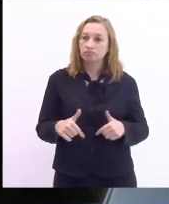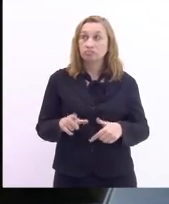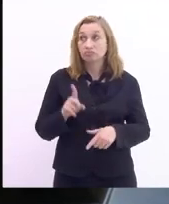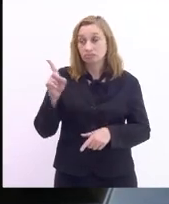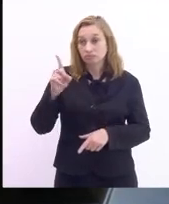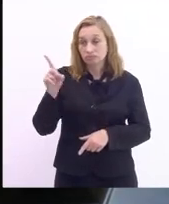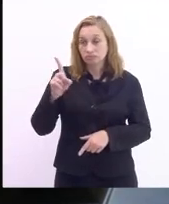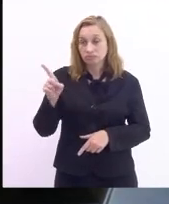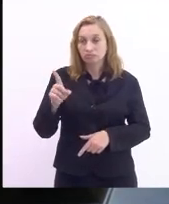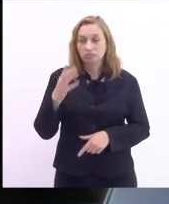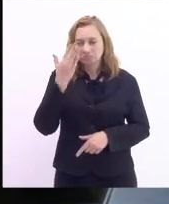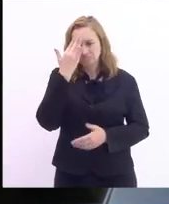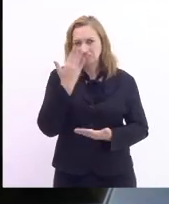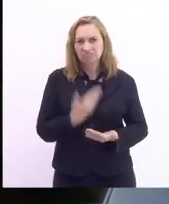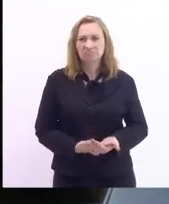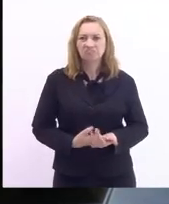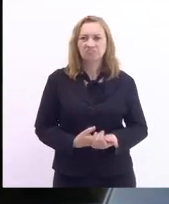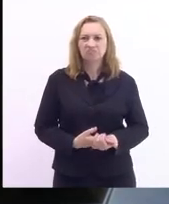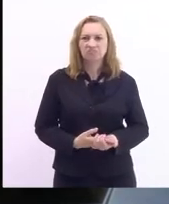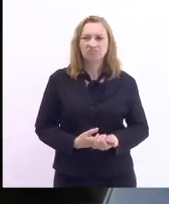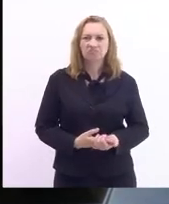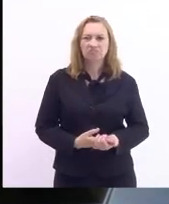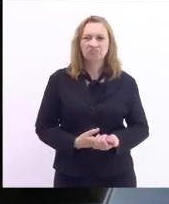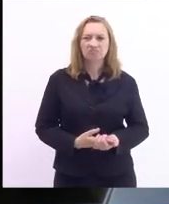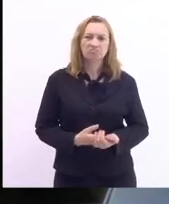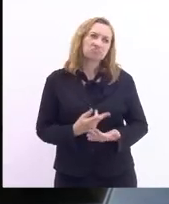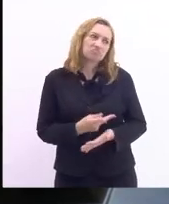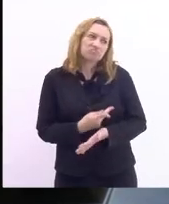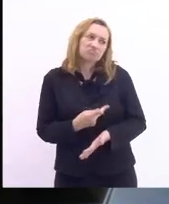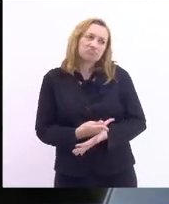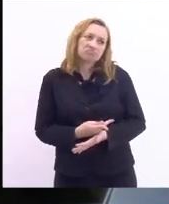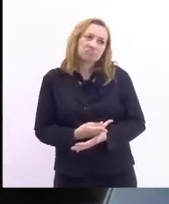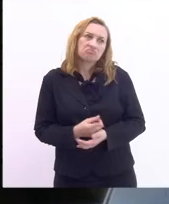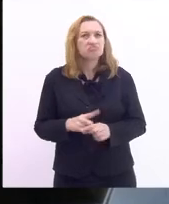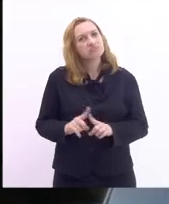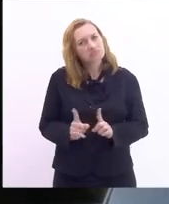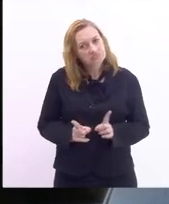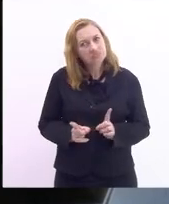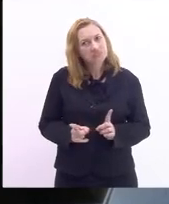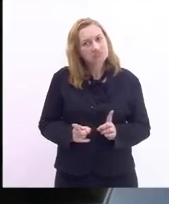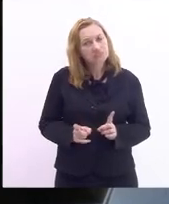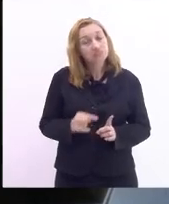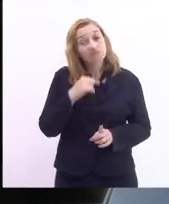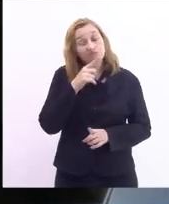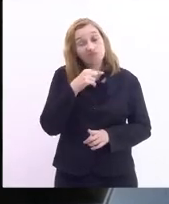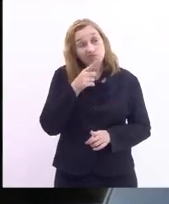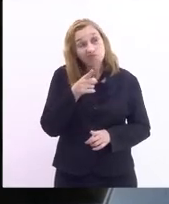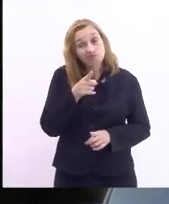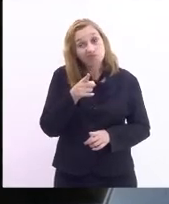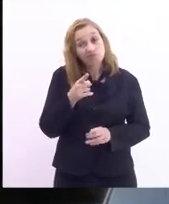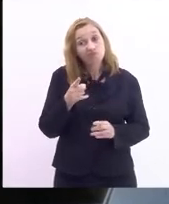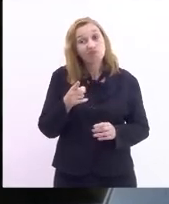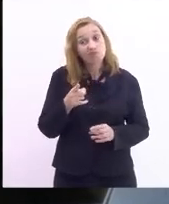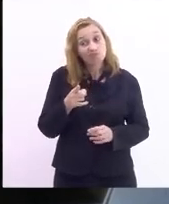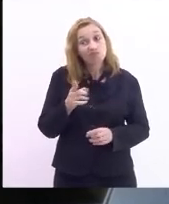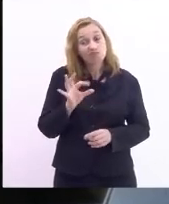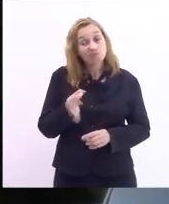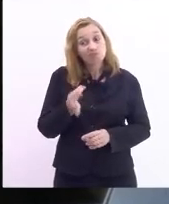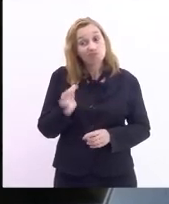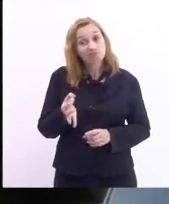lá eu acredito que por um descuido mas que coloca em dúvida a legitimidade